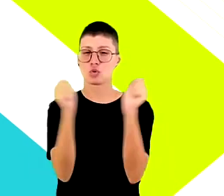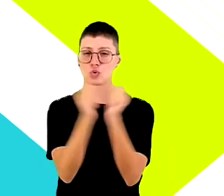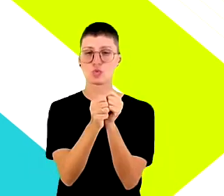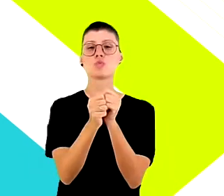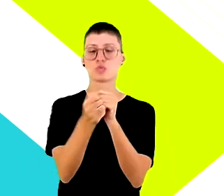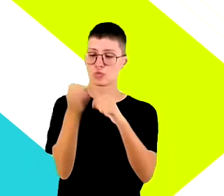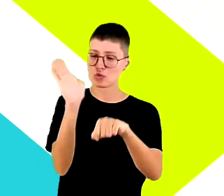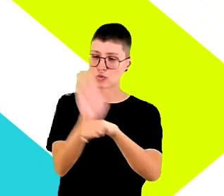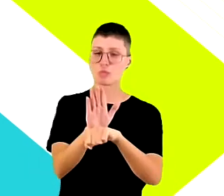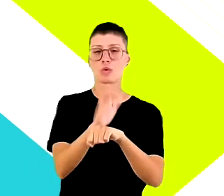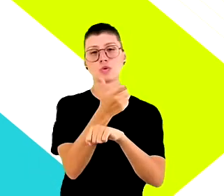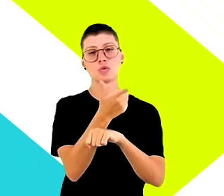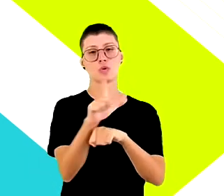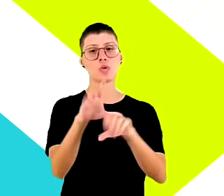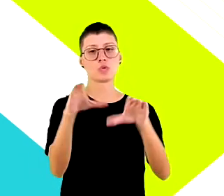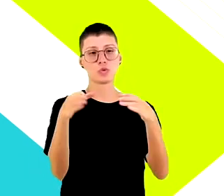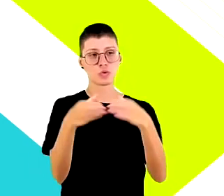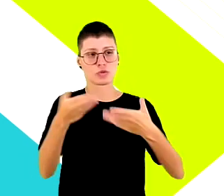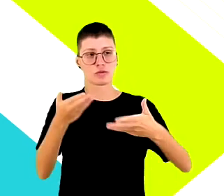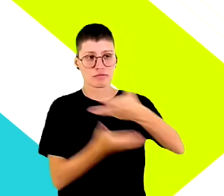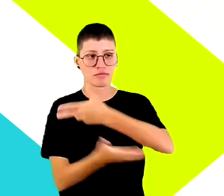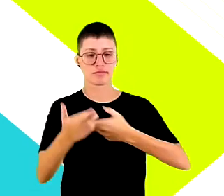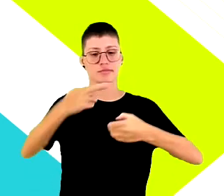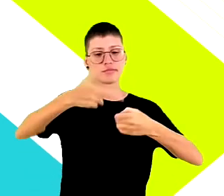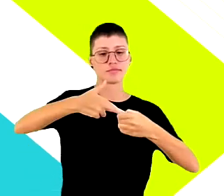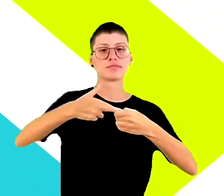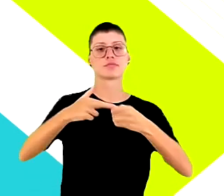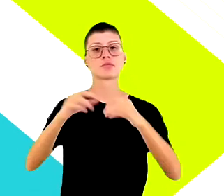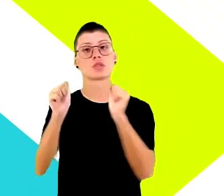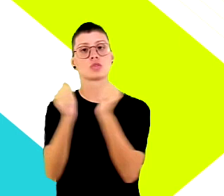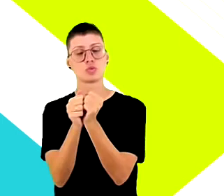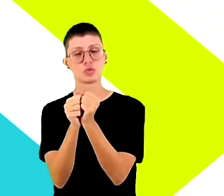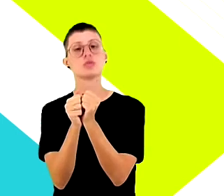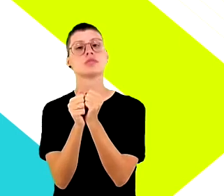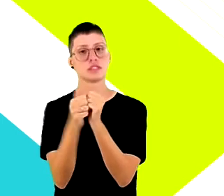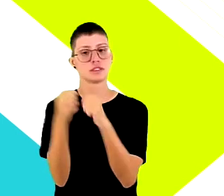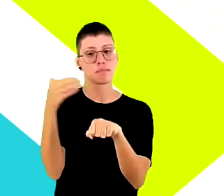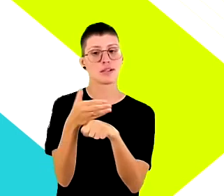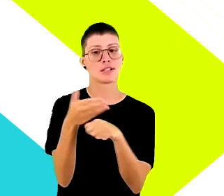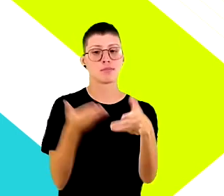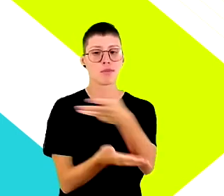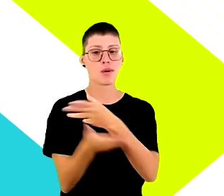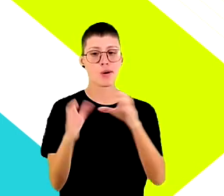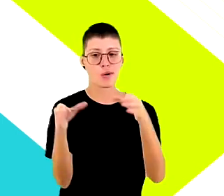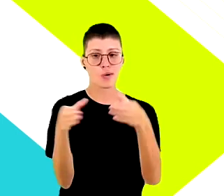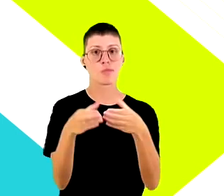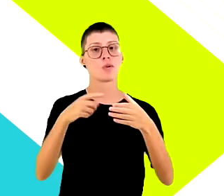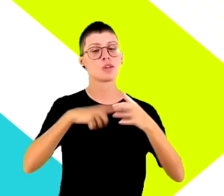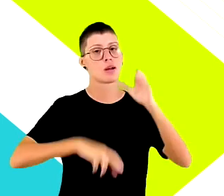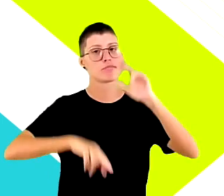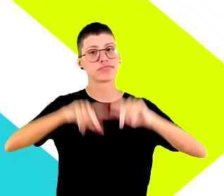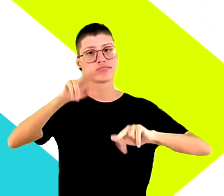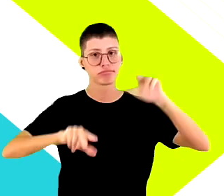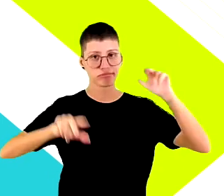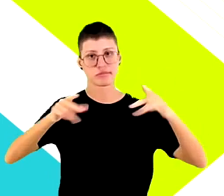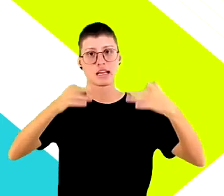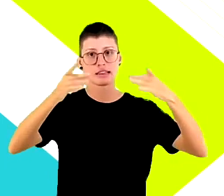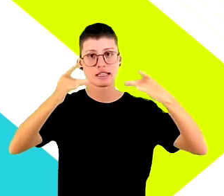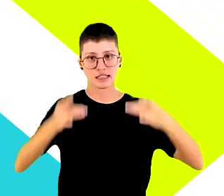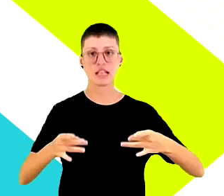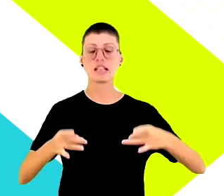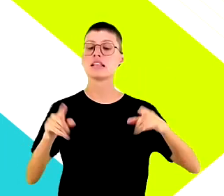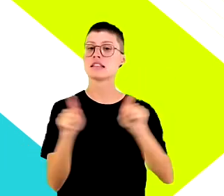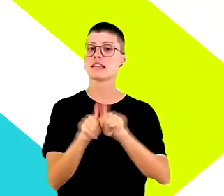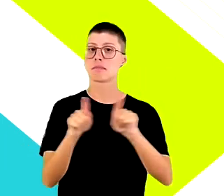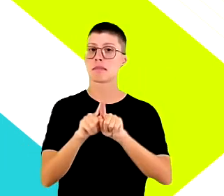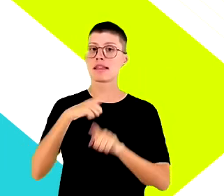outros envolvidos aí na Raiz, em Grupo Cosan, a gente participou dessa concorrência, né, com grandes players de mercado, e aí está tendo a oportunidade